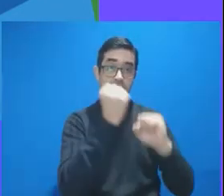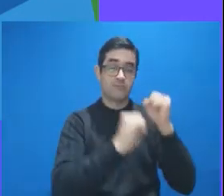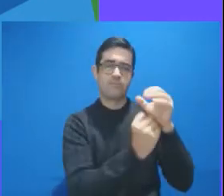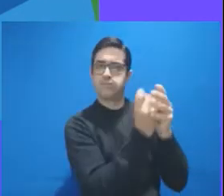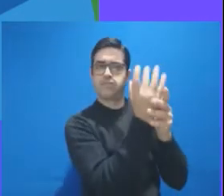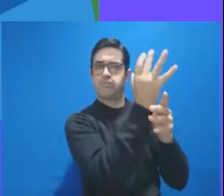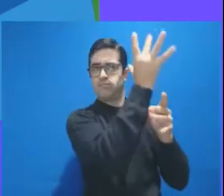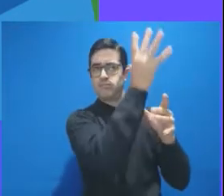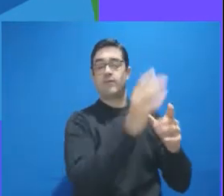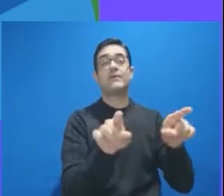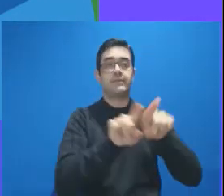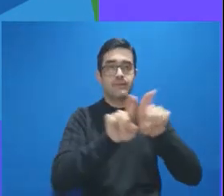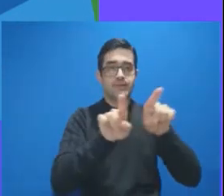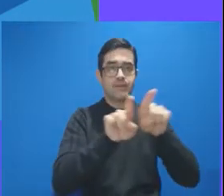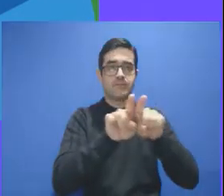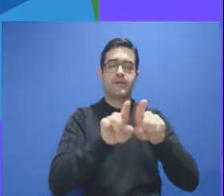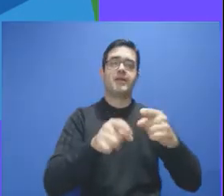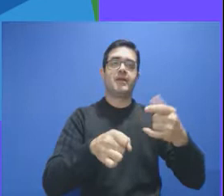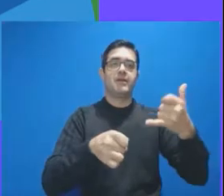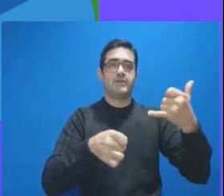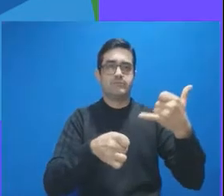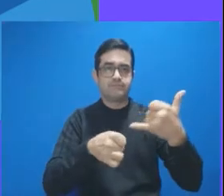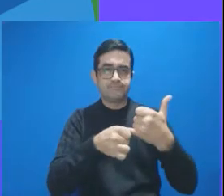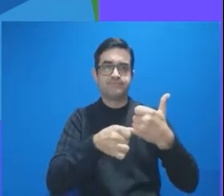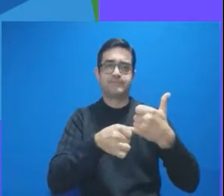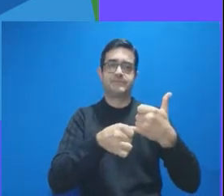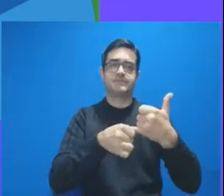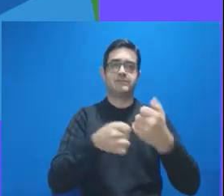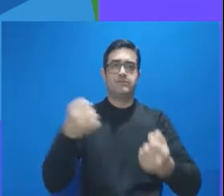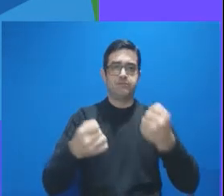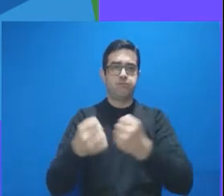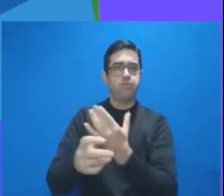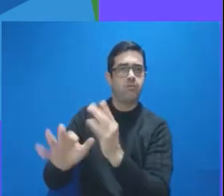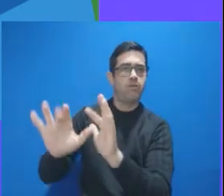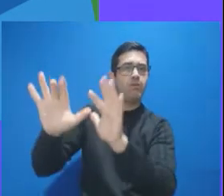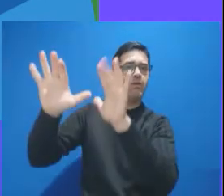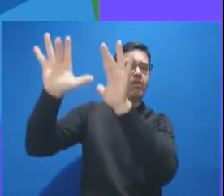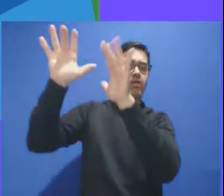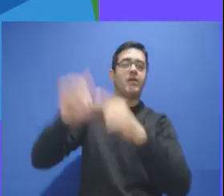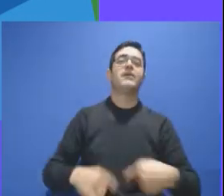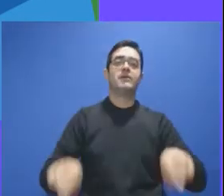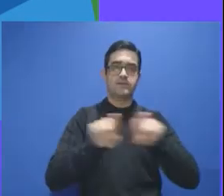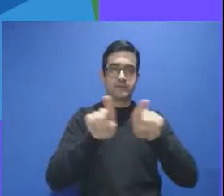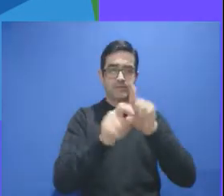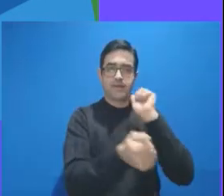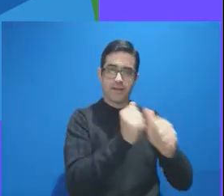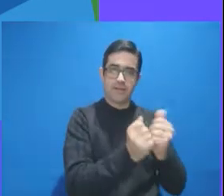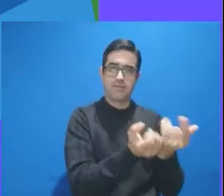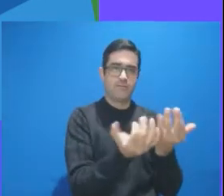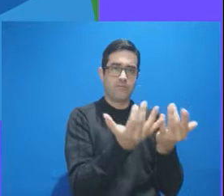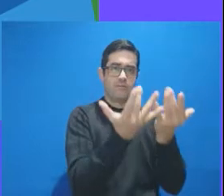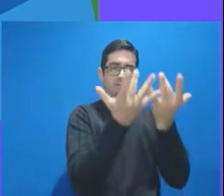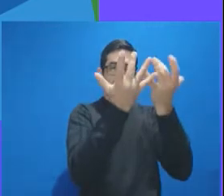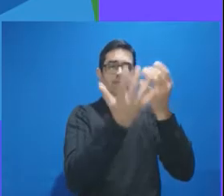atividades industriais ou ainda na queima de diesel, principalmente, ou também de carvão mineral. Então, ele é emitido na